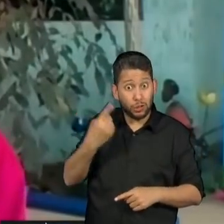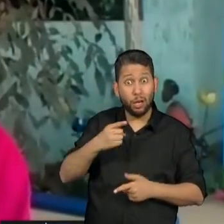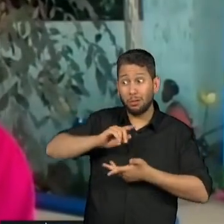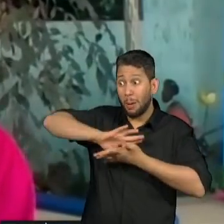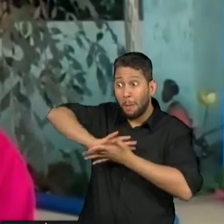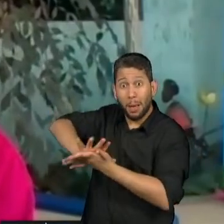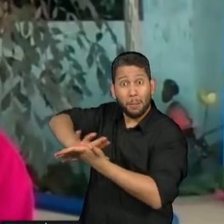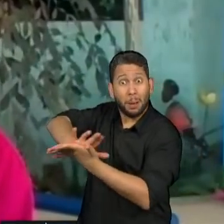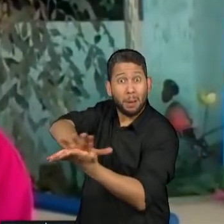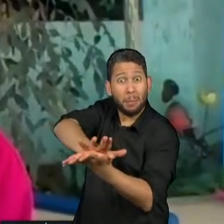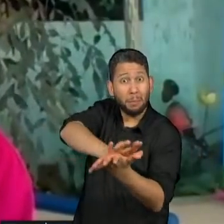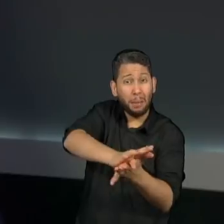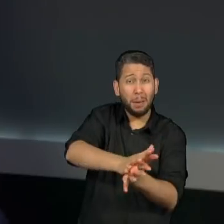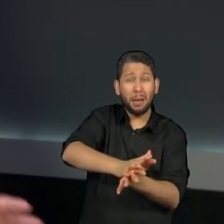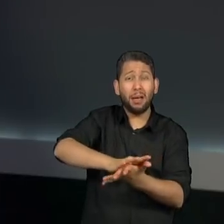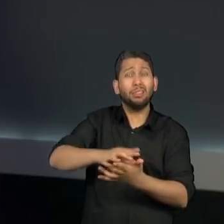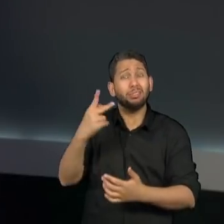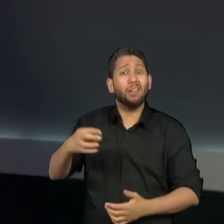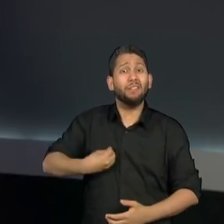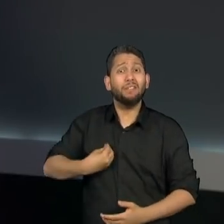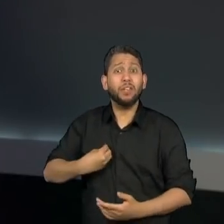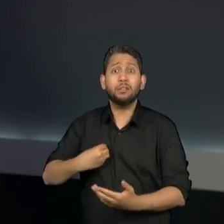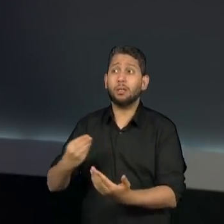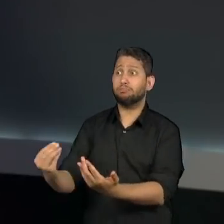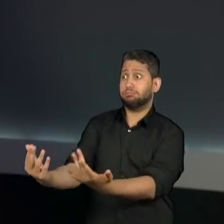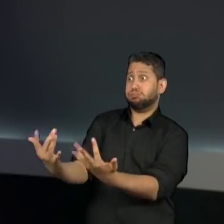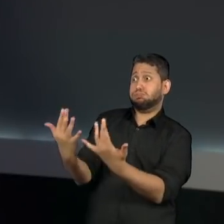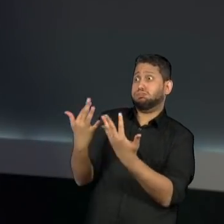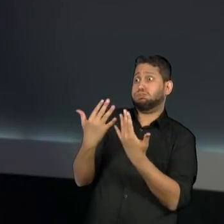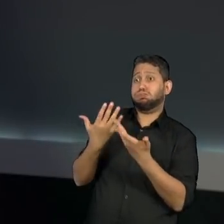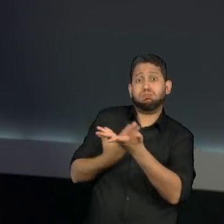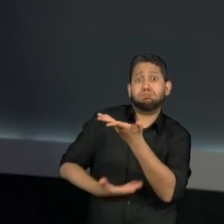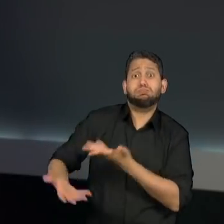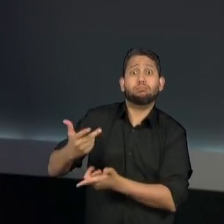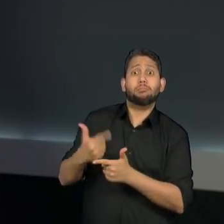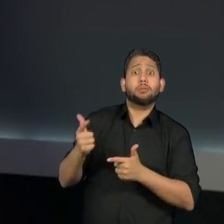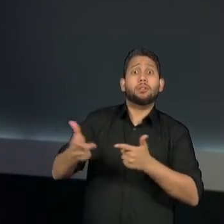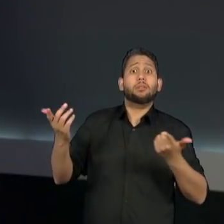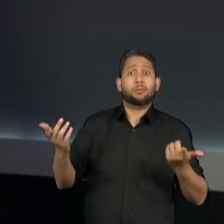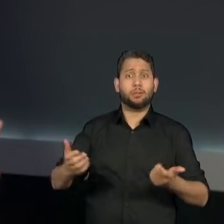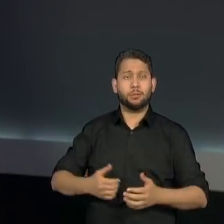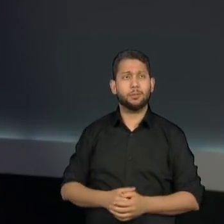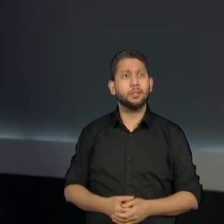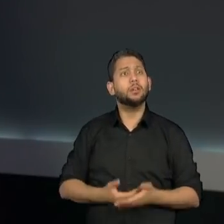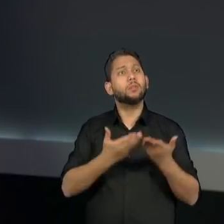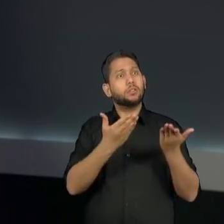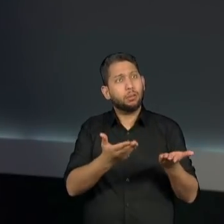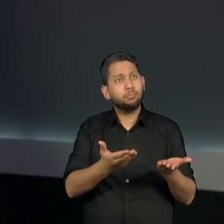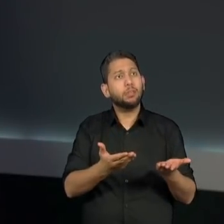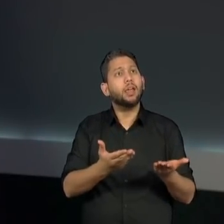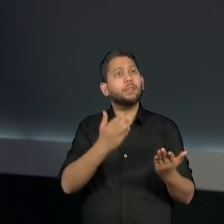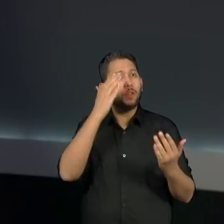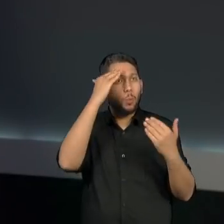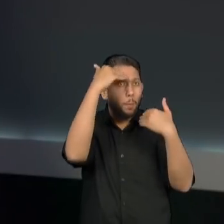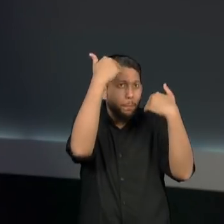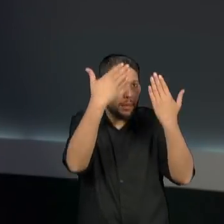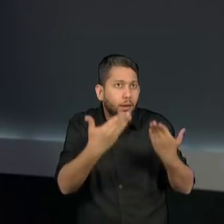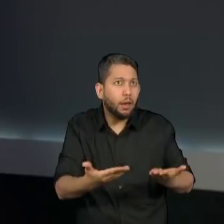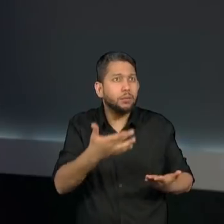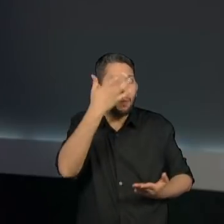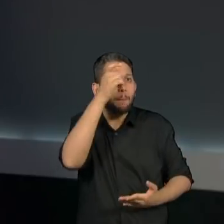seus ambientes de vida. Você dedicou essa obra aos milhões de mortos